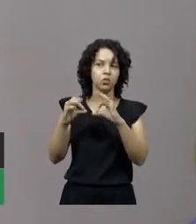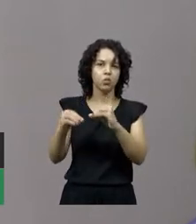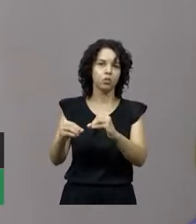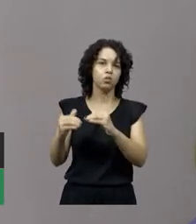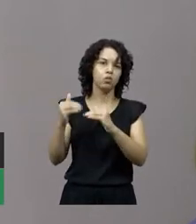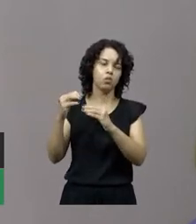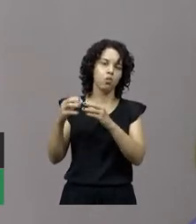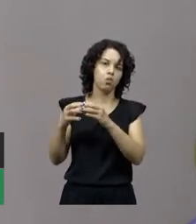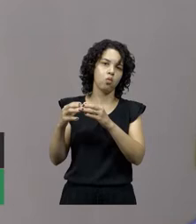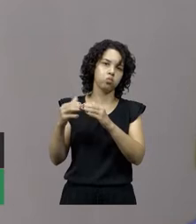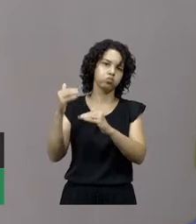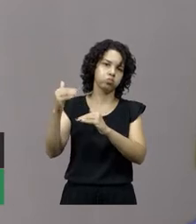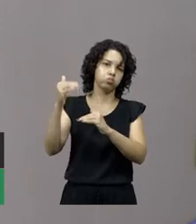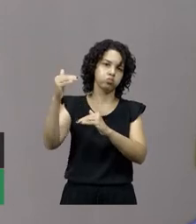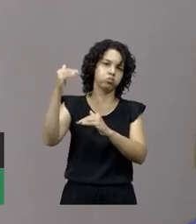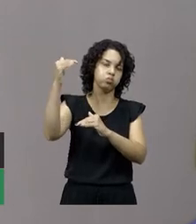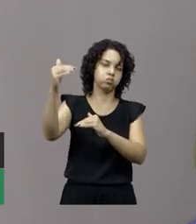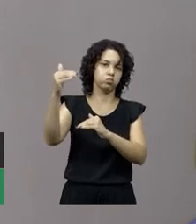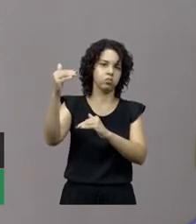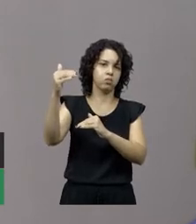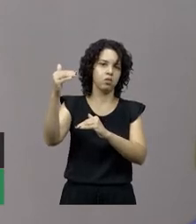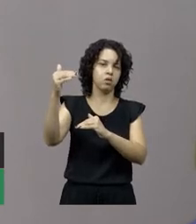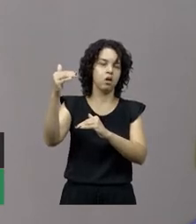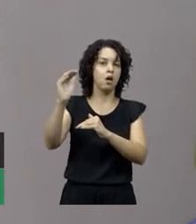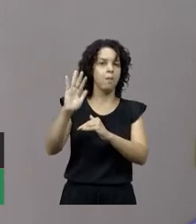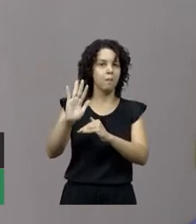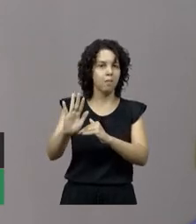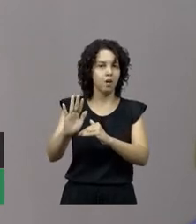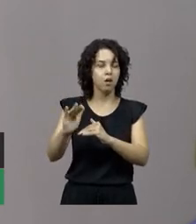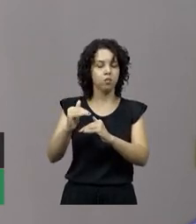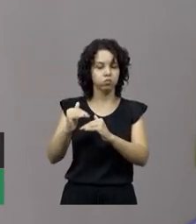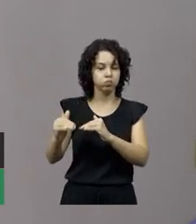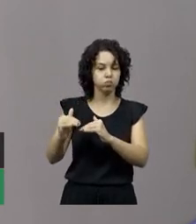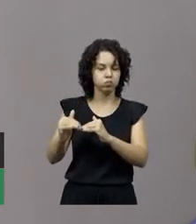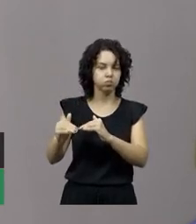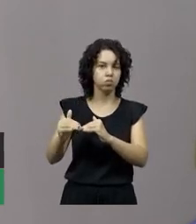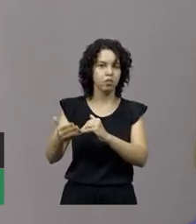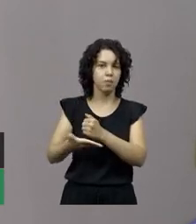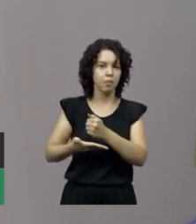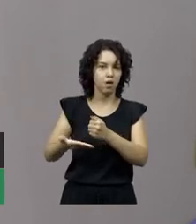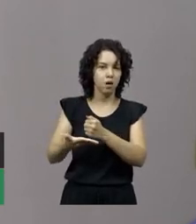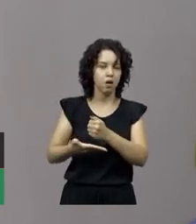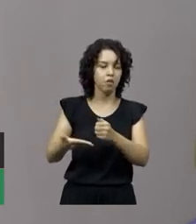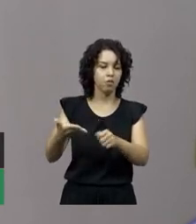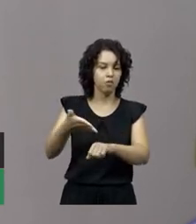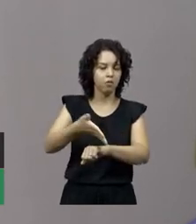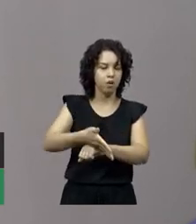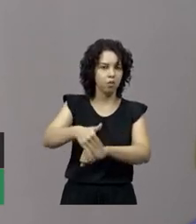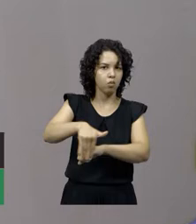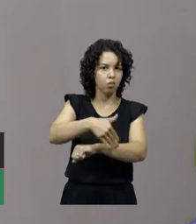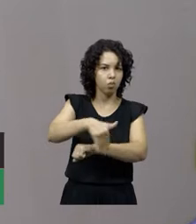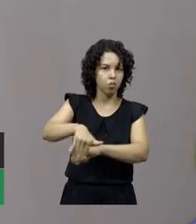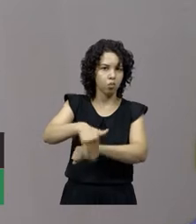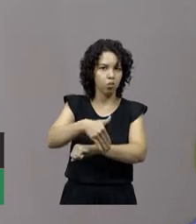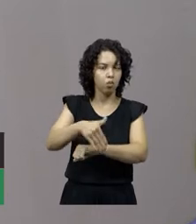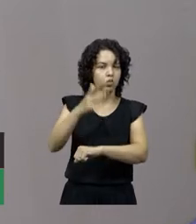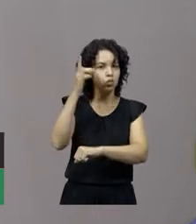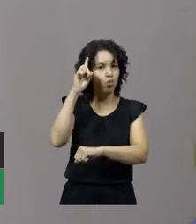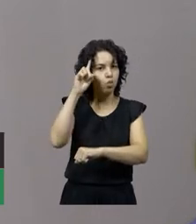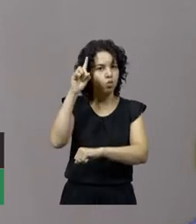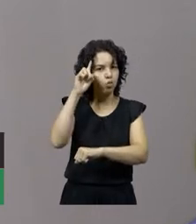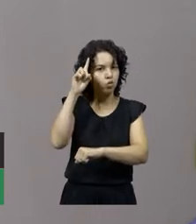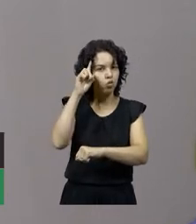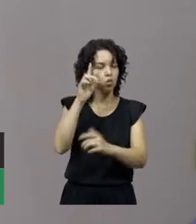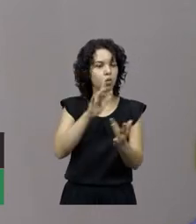Mas quem está no dia a dia, quem está enfrentando a bandidagem é o praça. É o